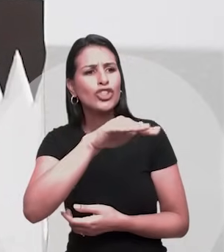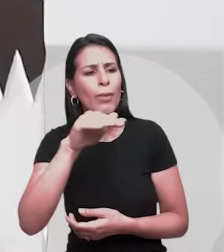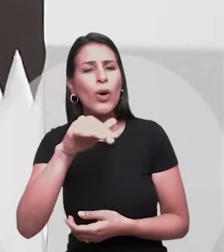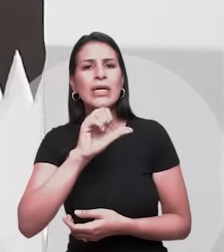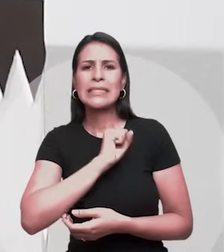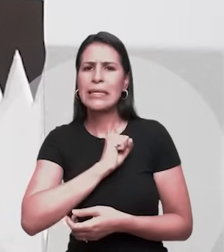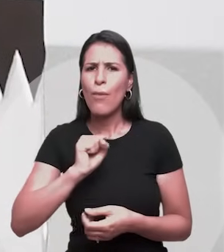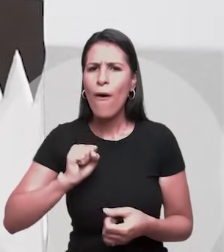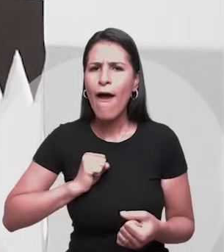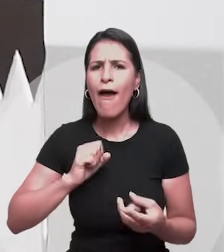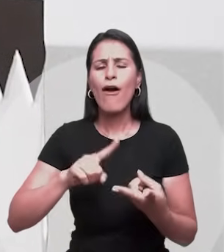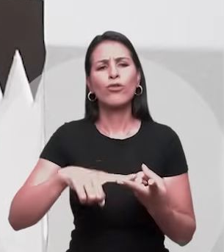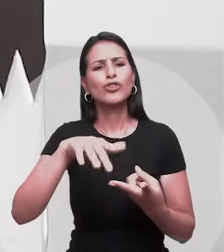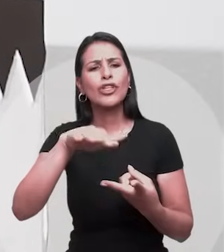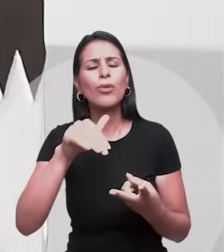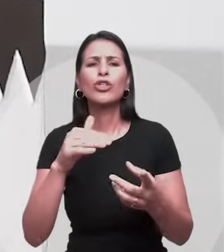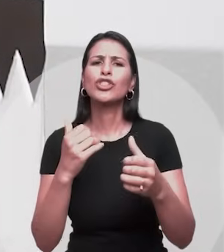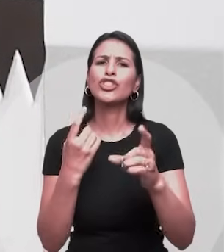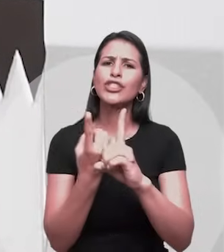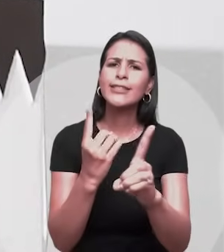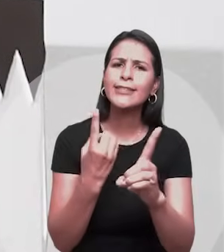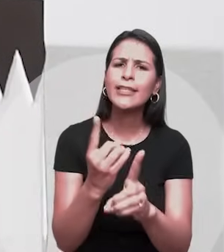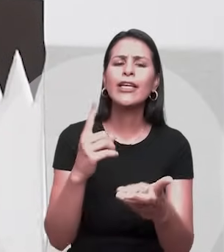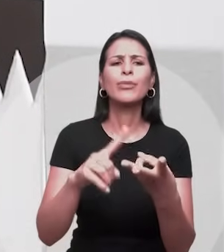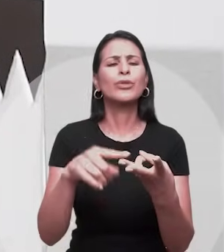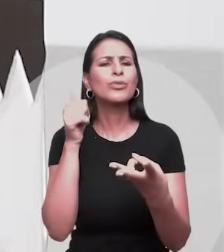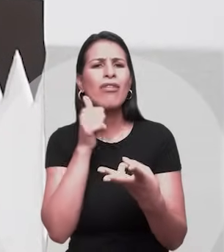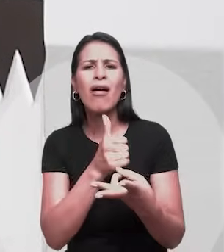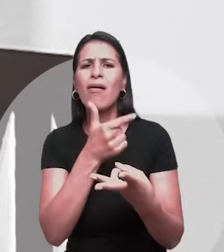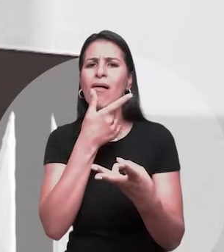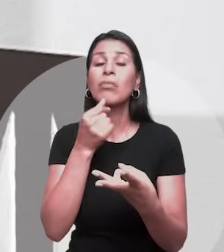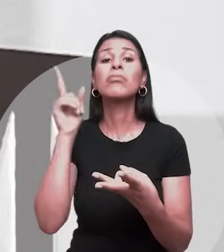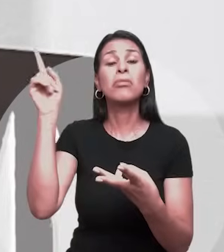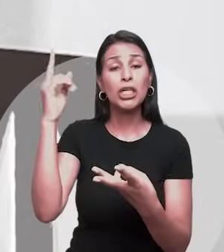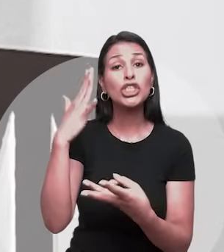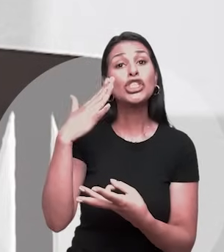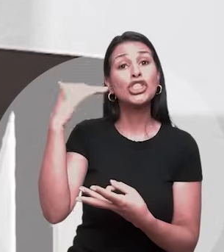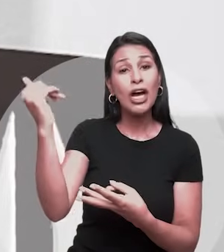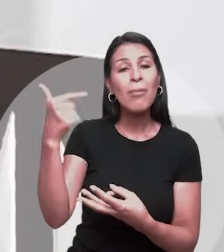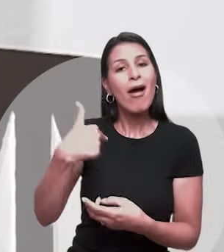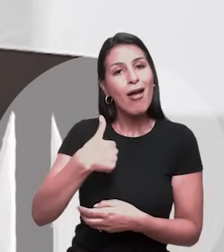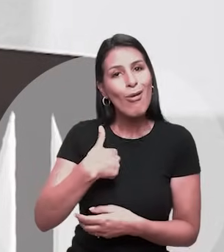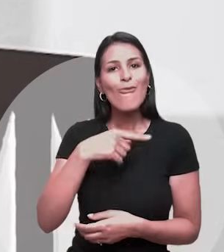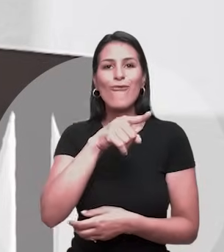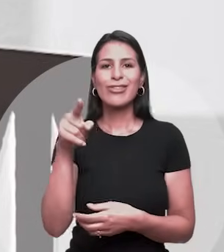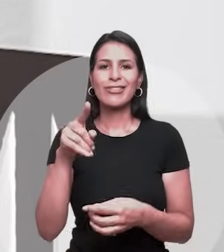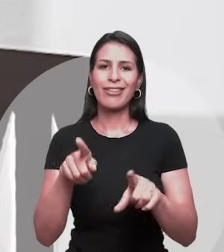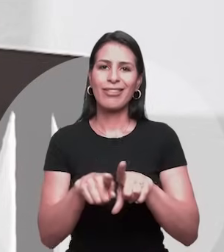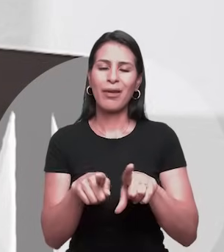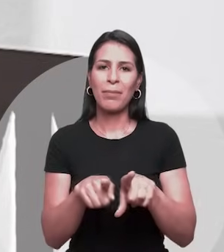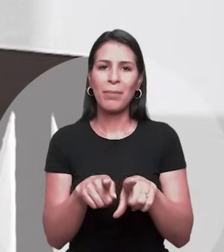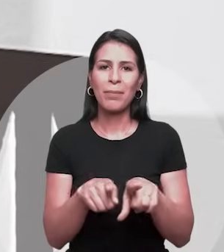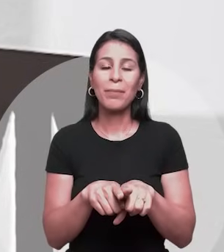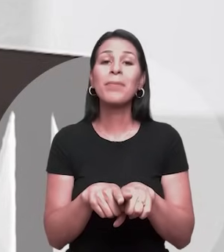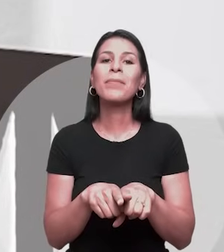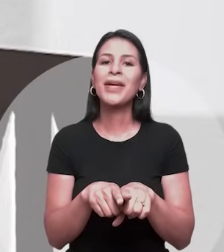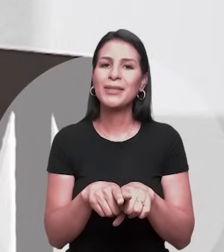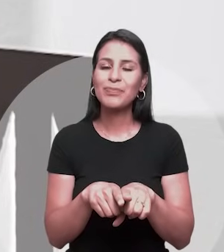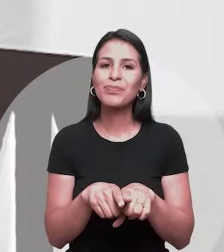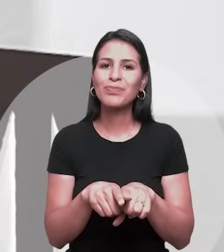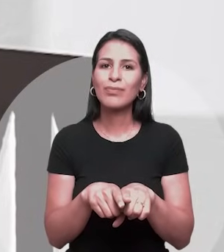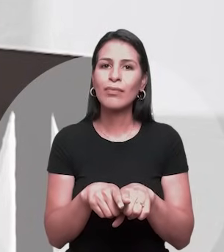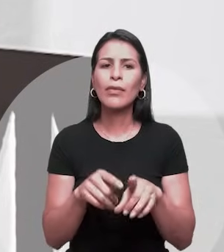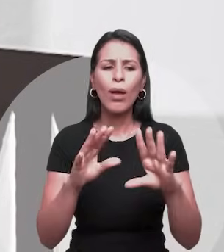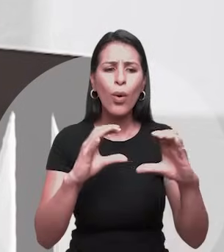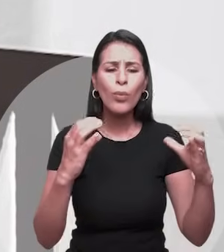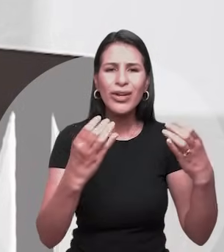discípulas, Ele chama também a ti e a mim. A comunidade de fé, onde Deus chama e ilumina